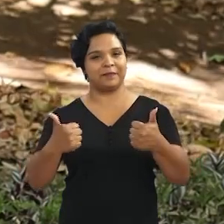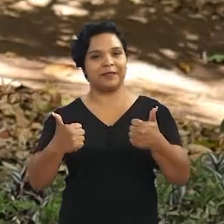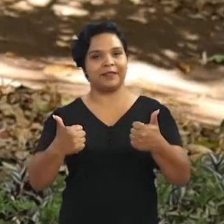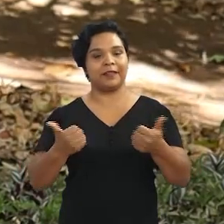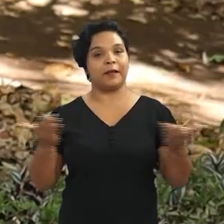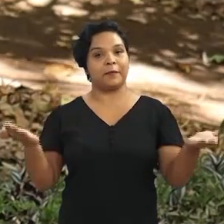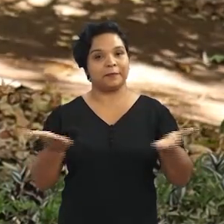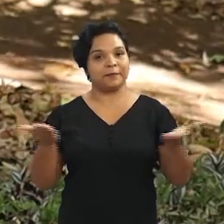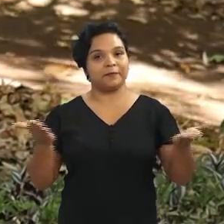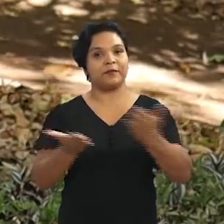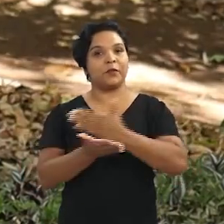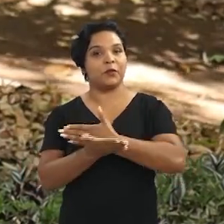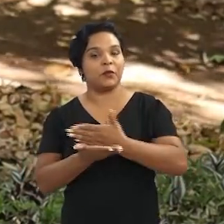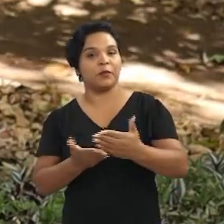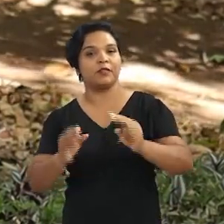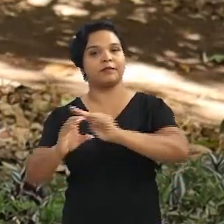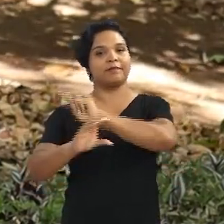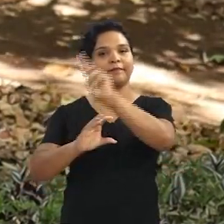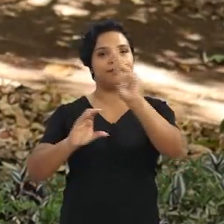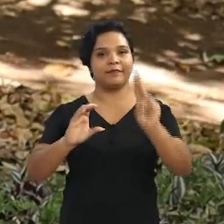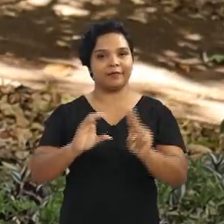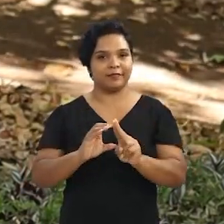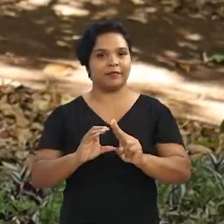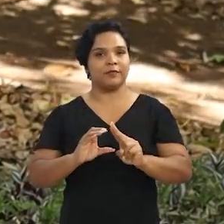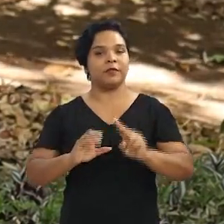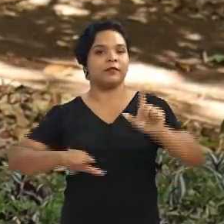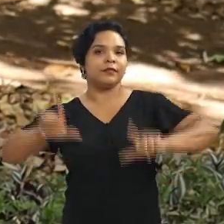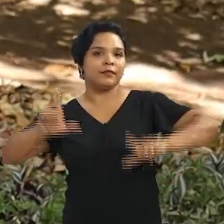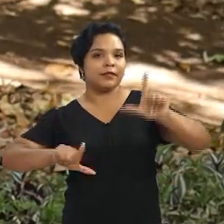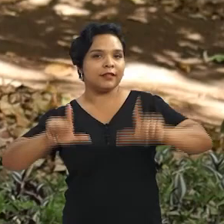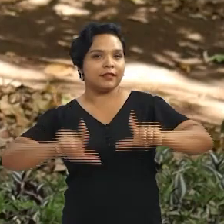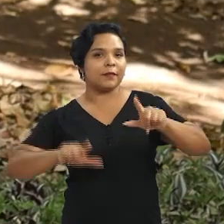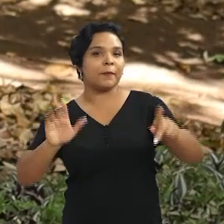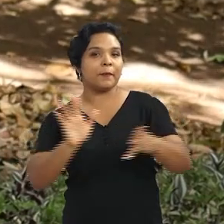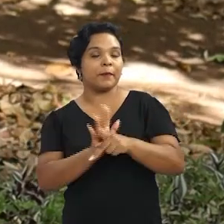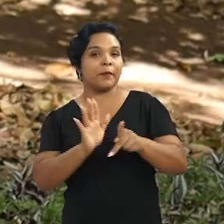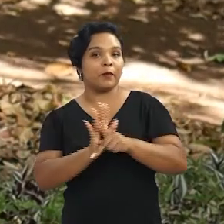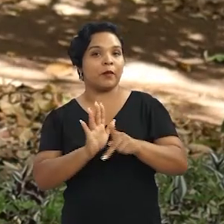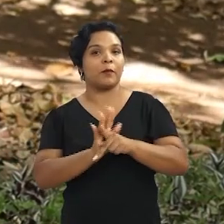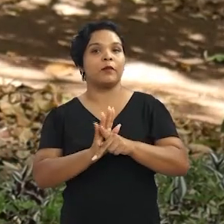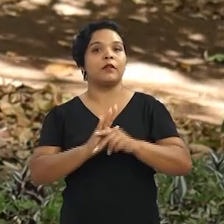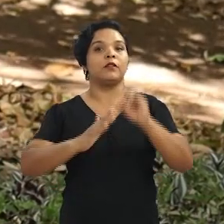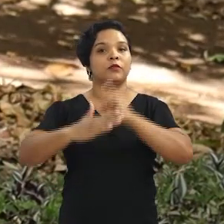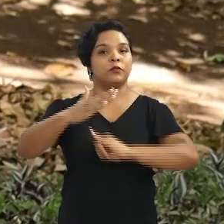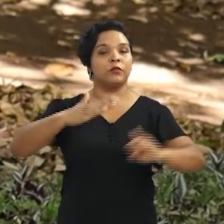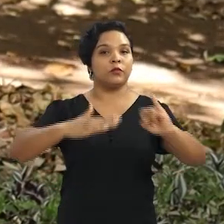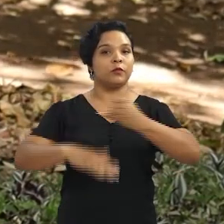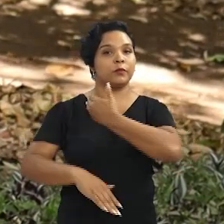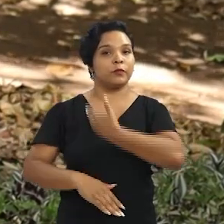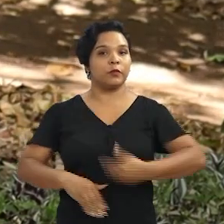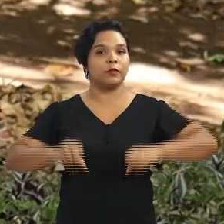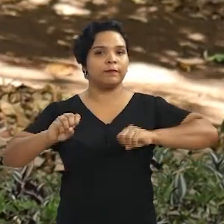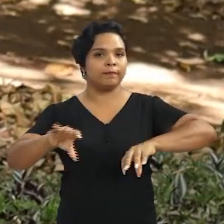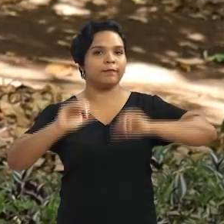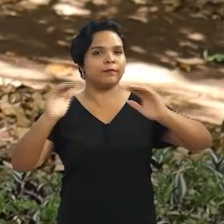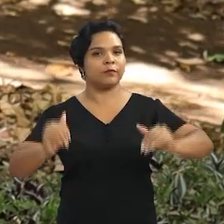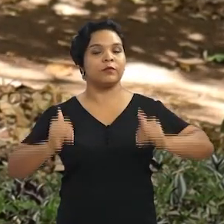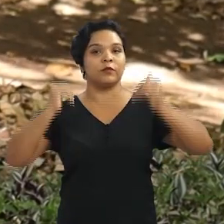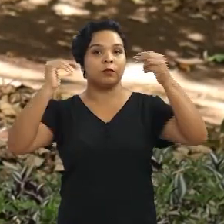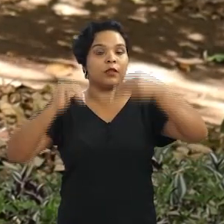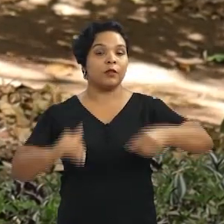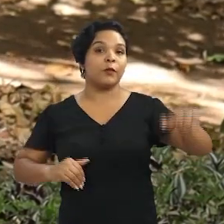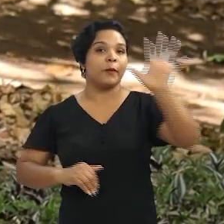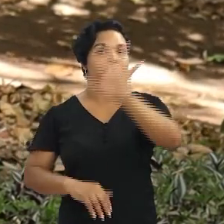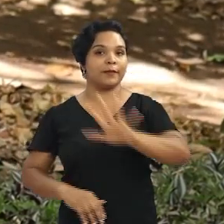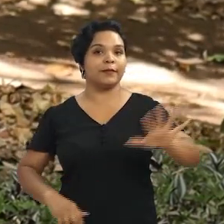Olá, tudo bem? A partir de agora começa mais um Universiência, um programa feito por TVs e instituições públicas de ensino